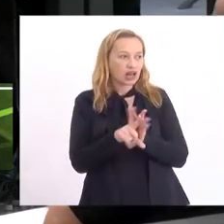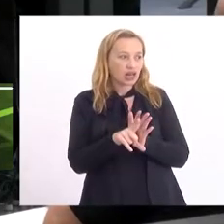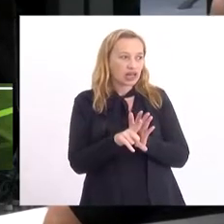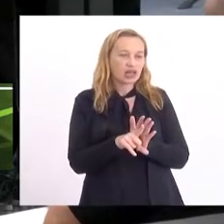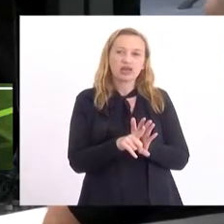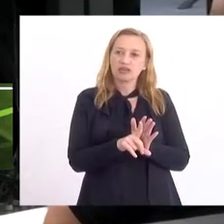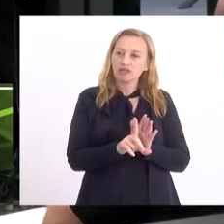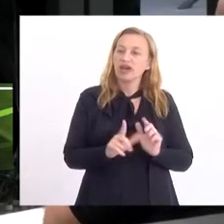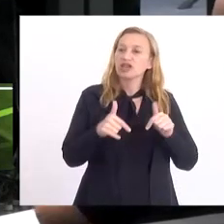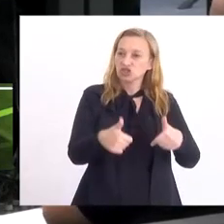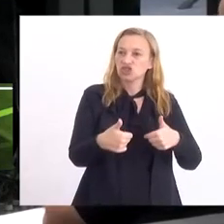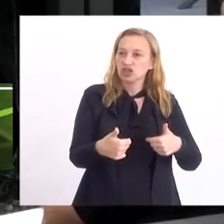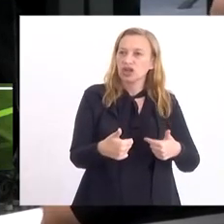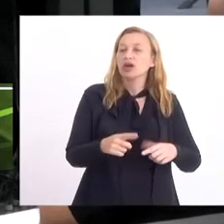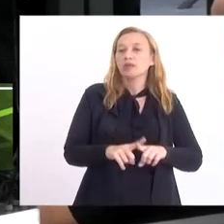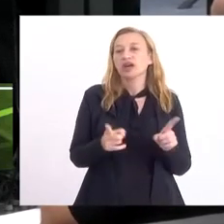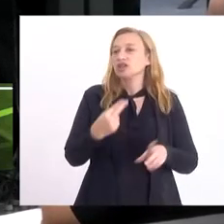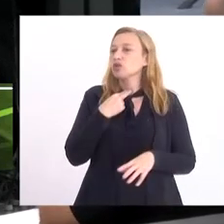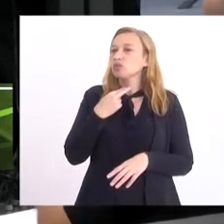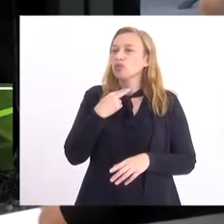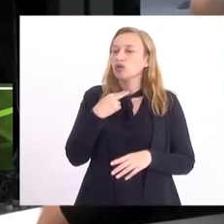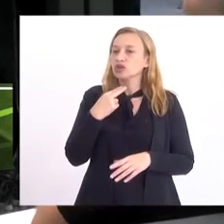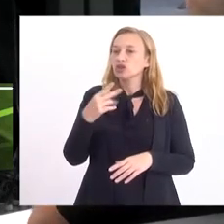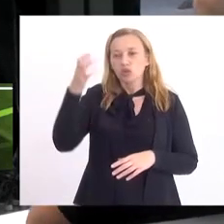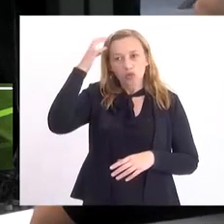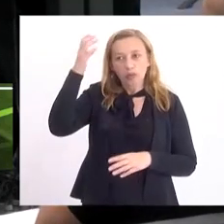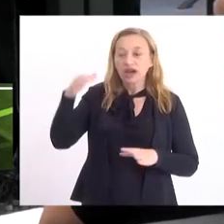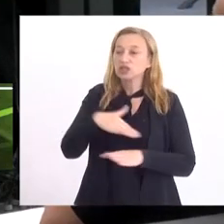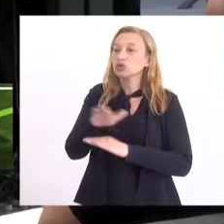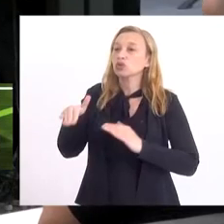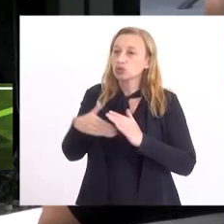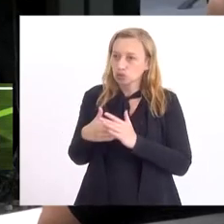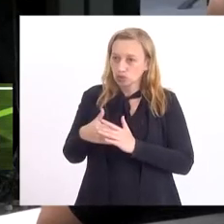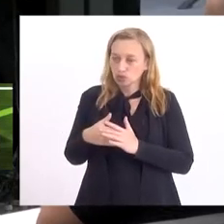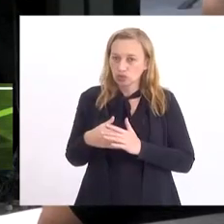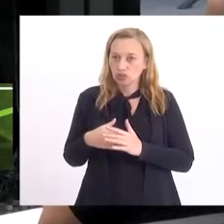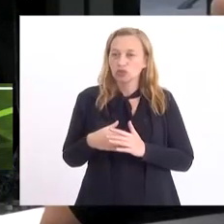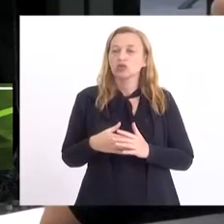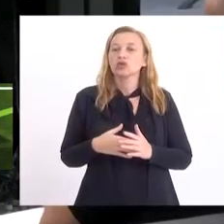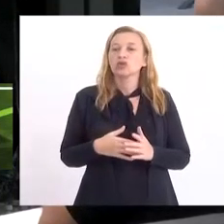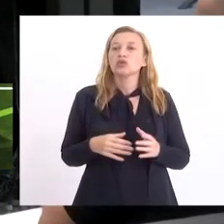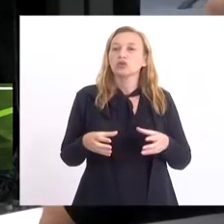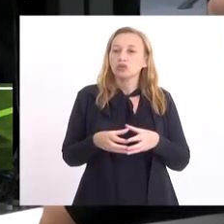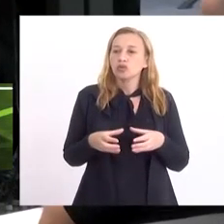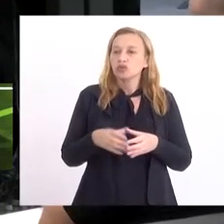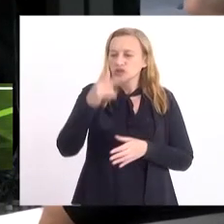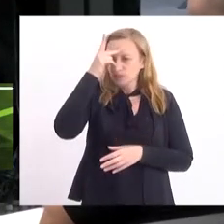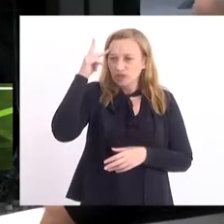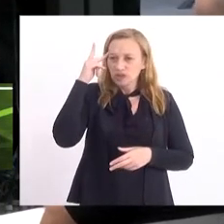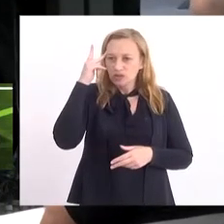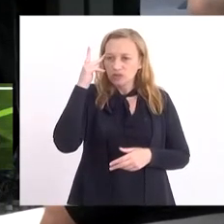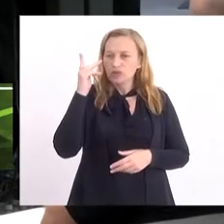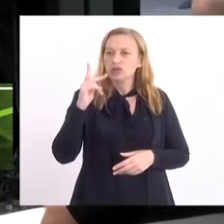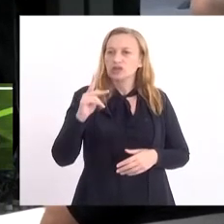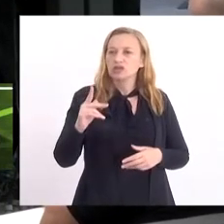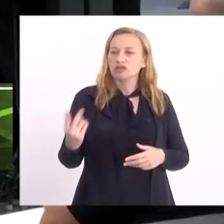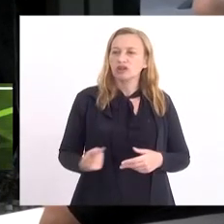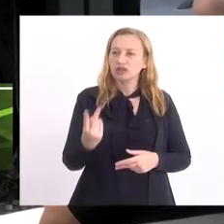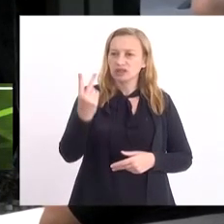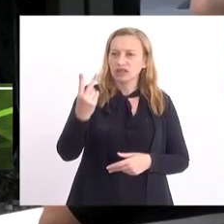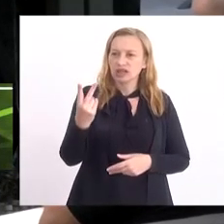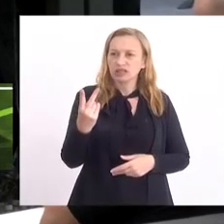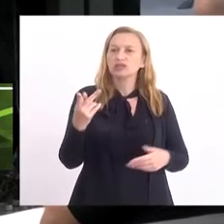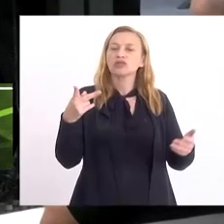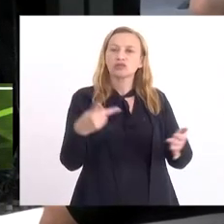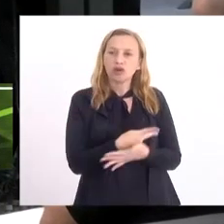pode generalizar e condenar toda uma carreira de pessoas honradas, homens e mulheres honrados, que foi